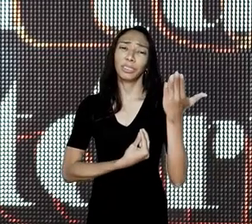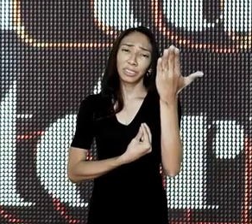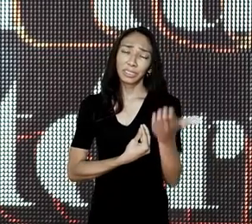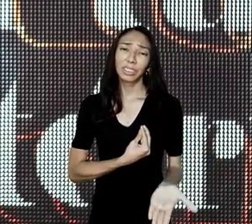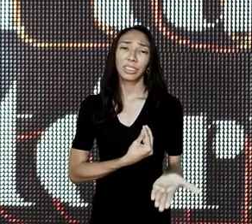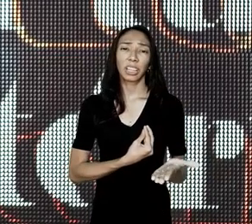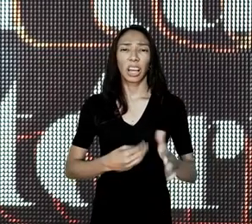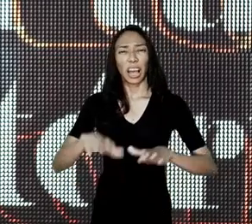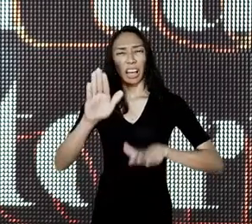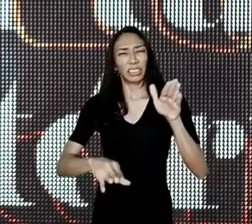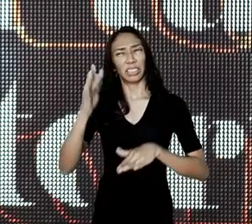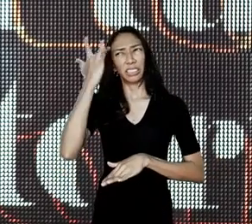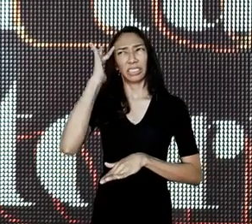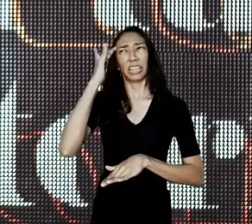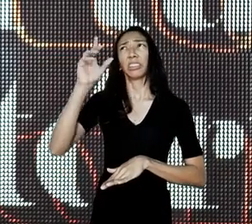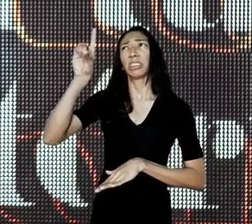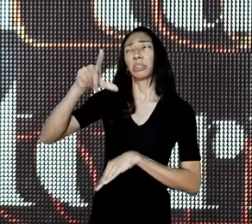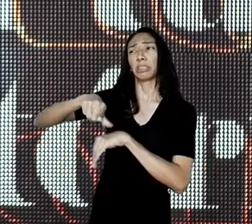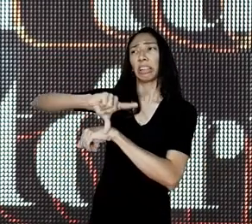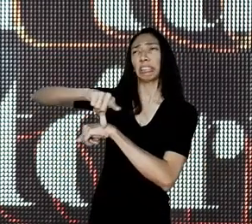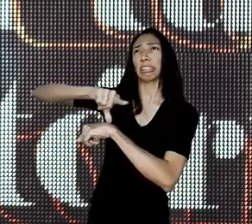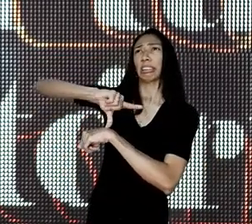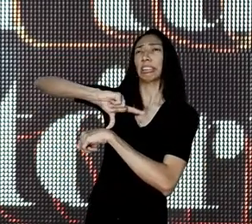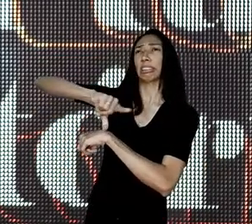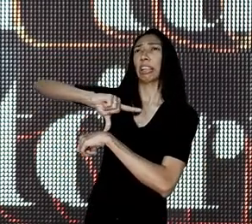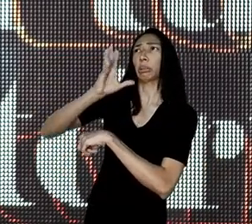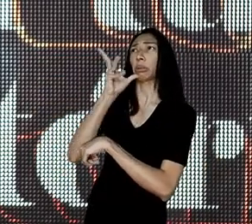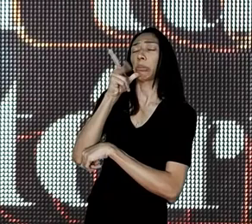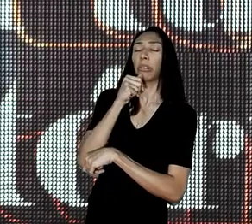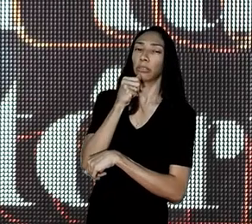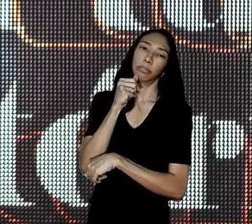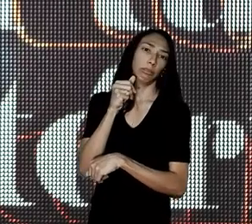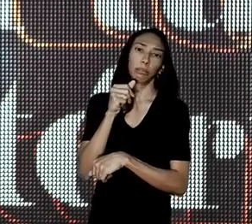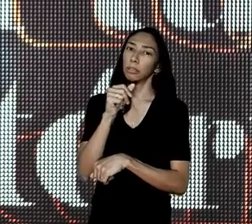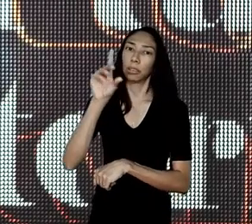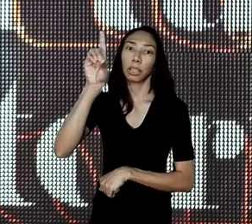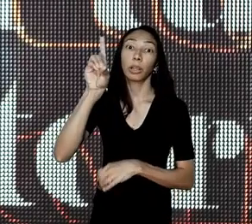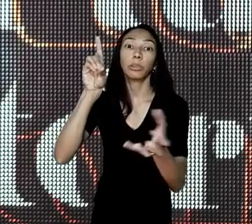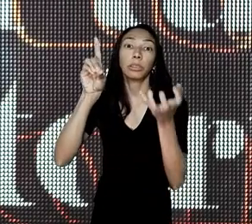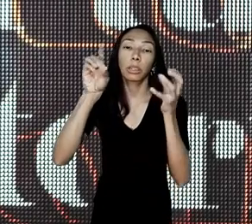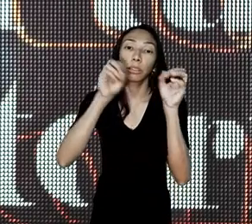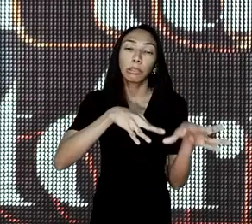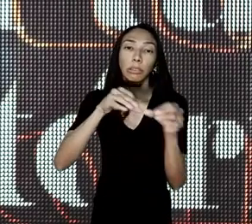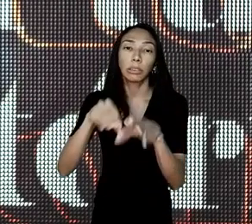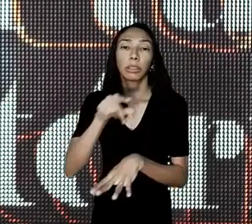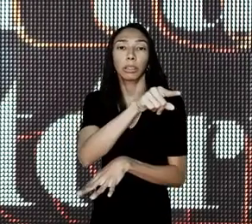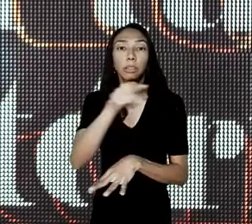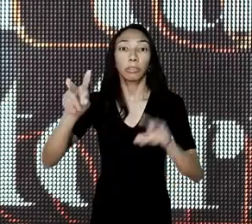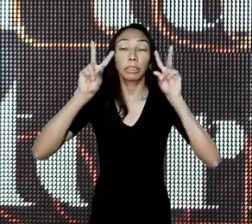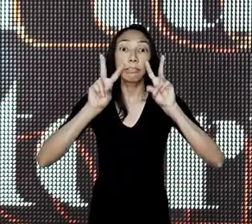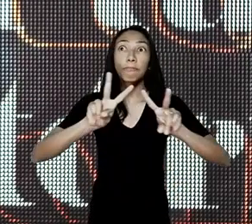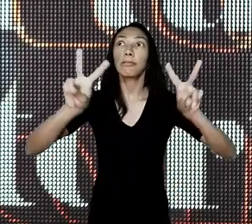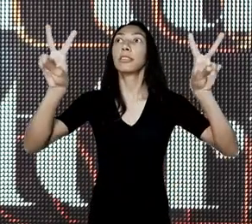que Deus está atrasado. Deus está dizendo, peraí, eu estou só te ensinando a olhar, ter uma visão mais ampla. Eu estou